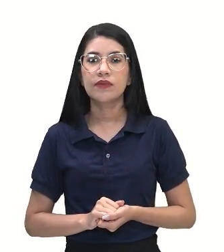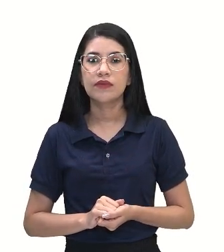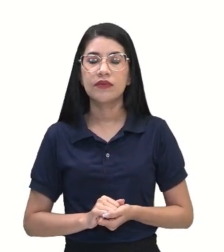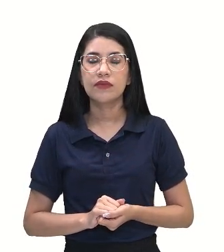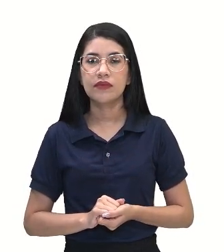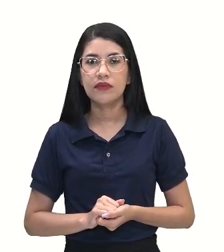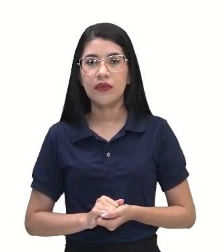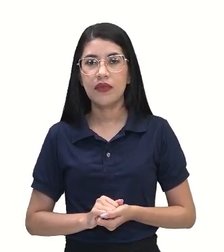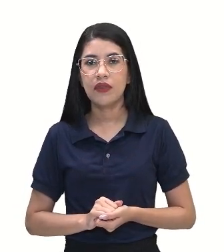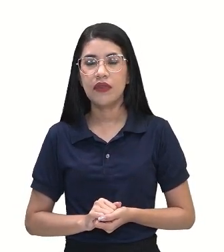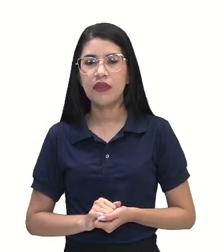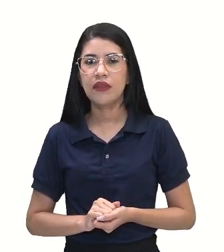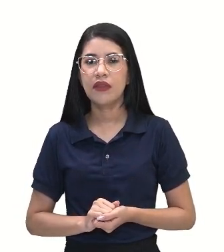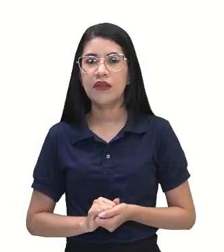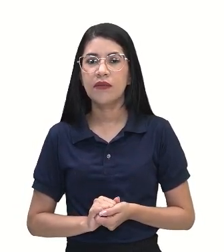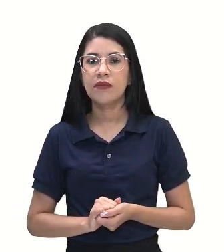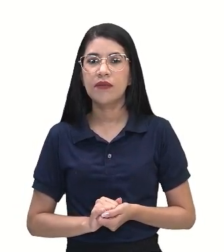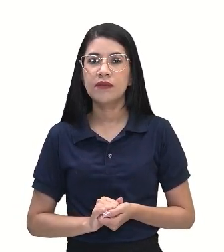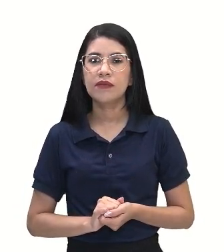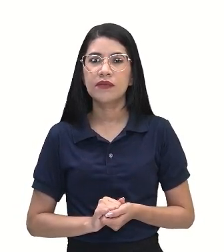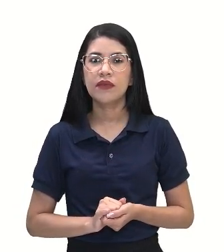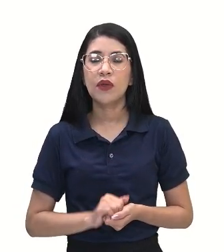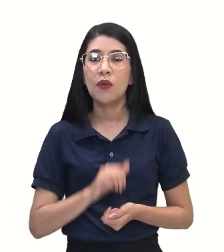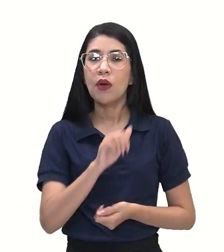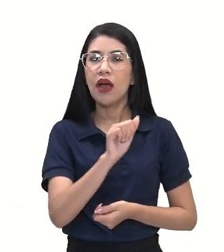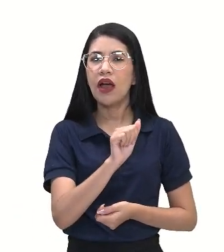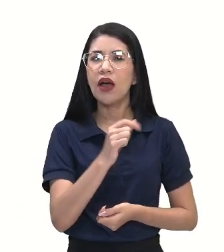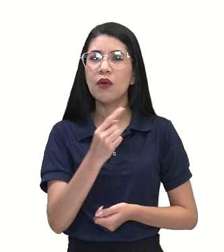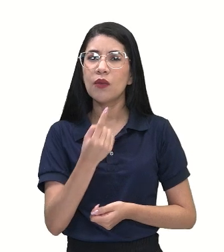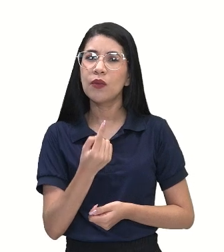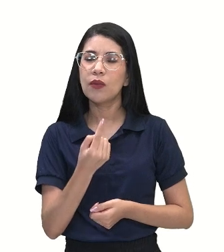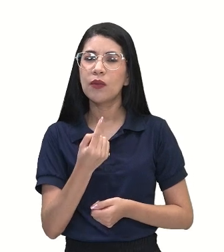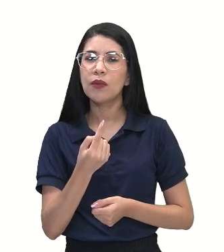Quem é o A1 dessa sequência